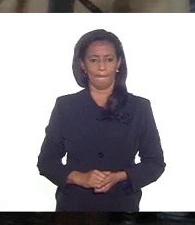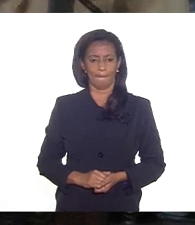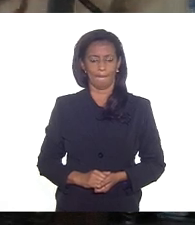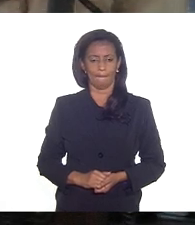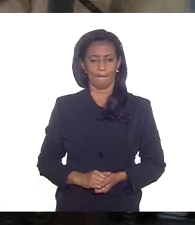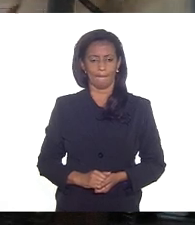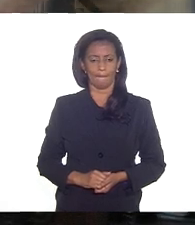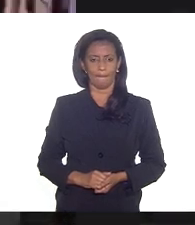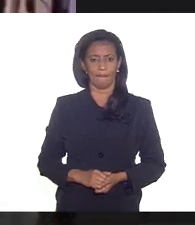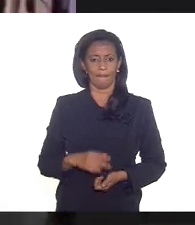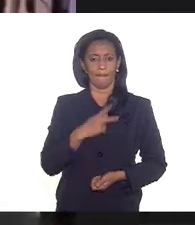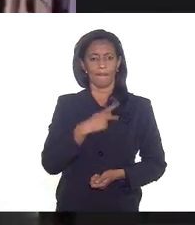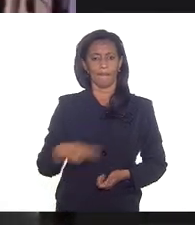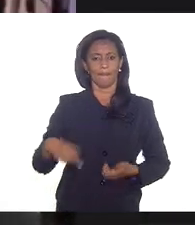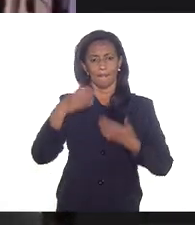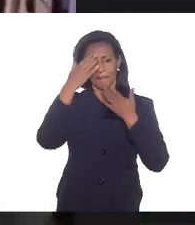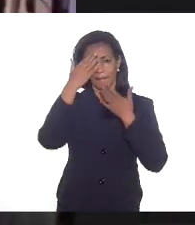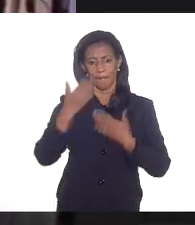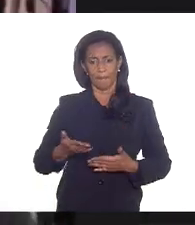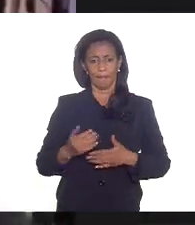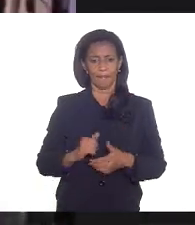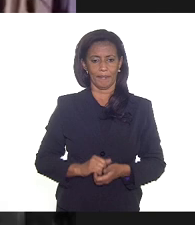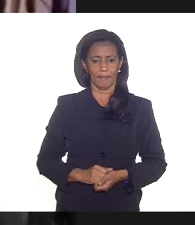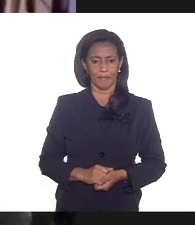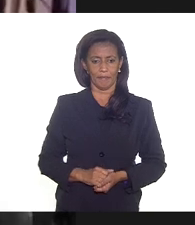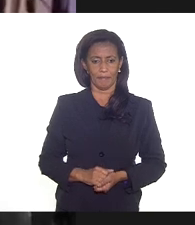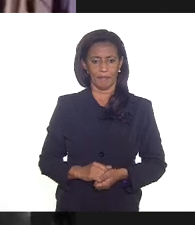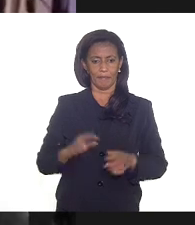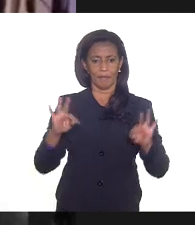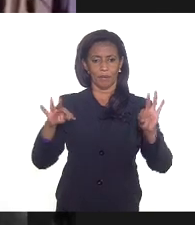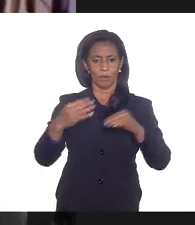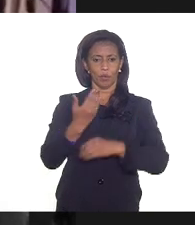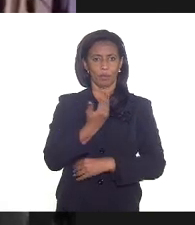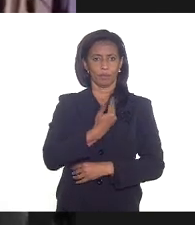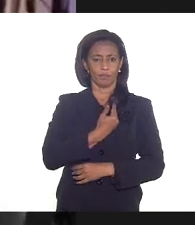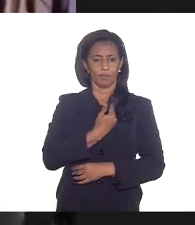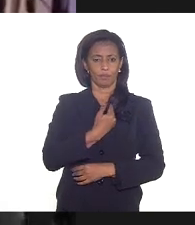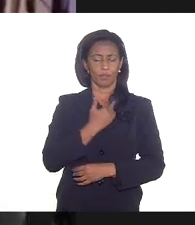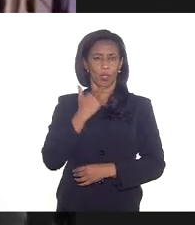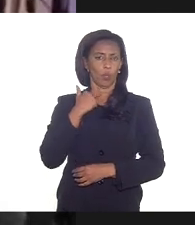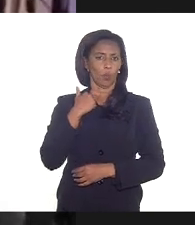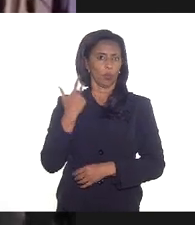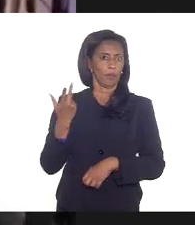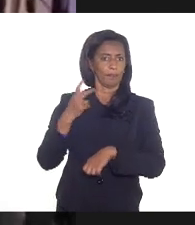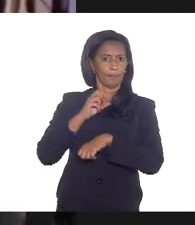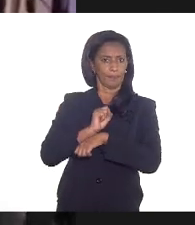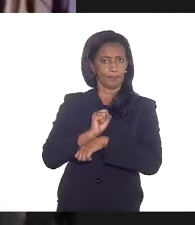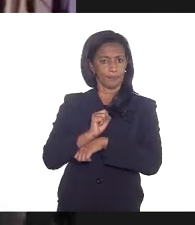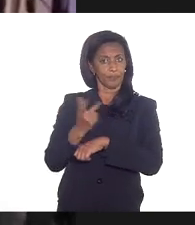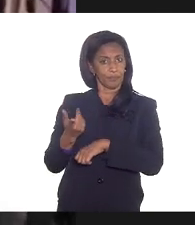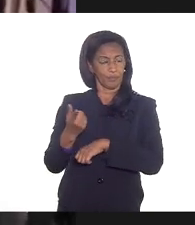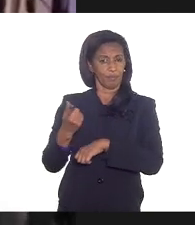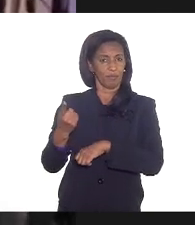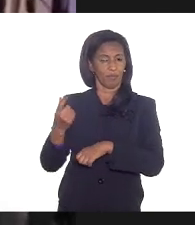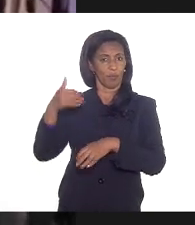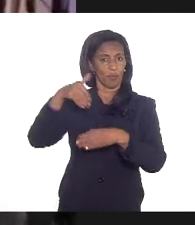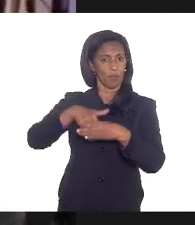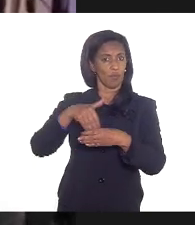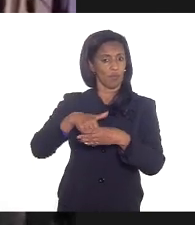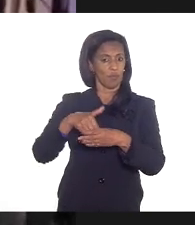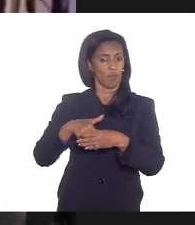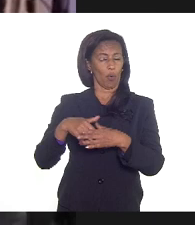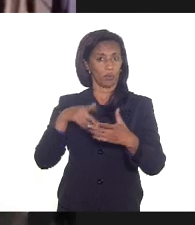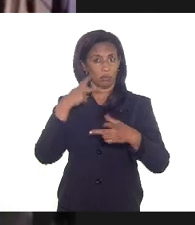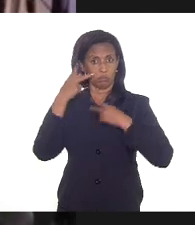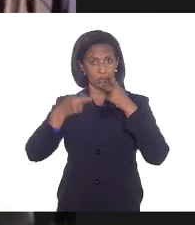o presidente Obrigada gata todos os colegas eu não poderia deixar de declarar o meu voto é de